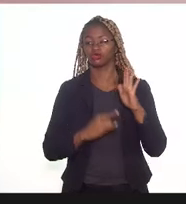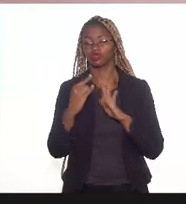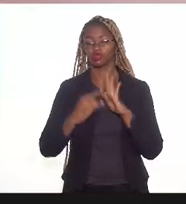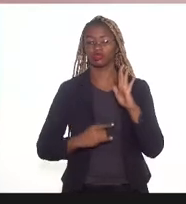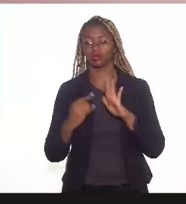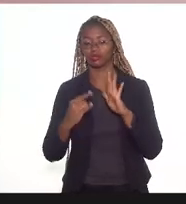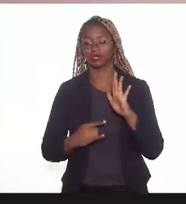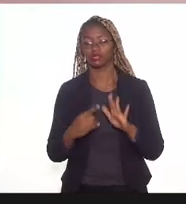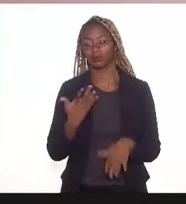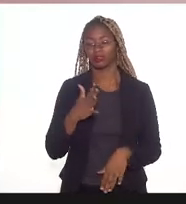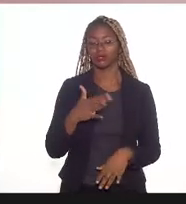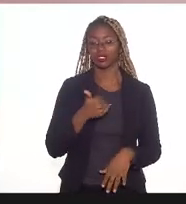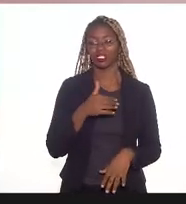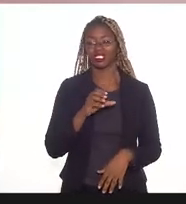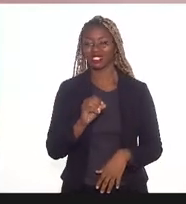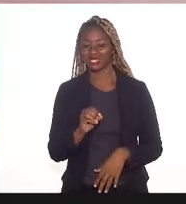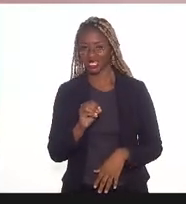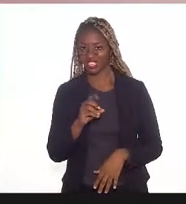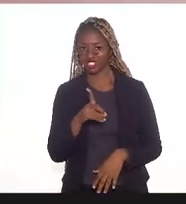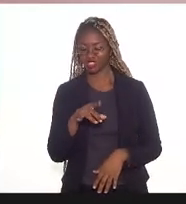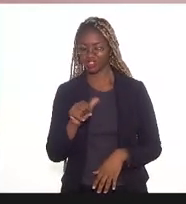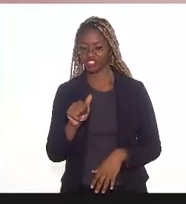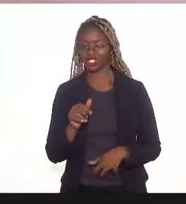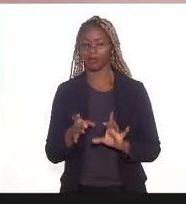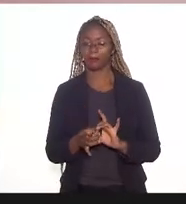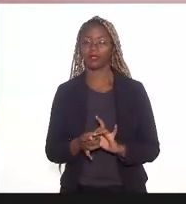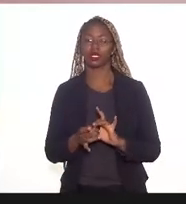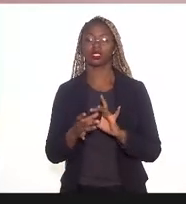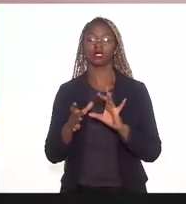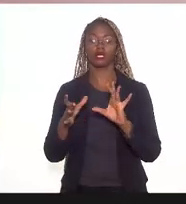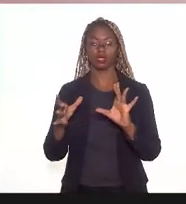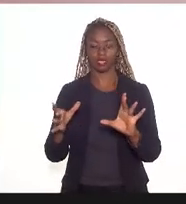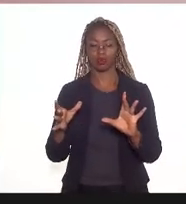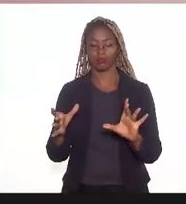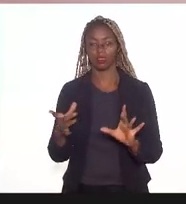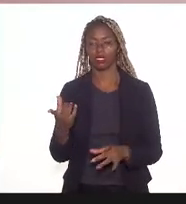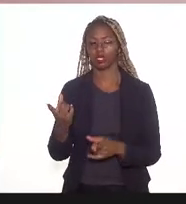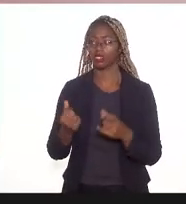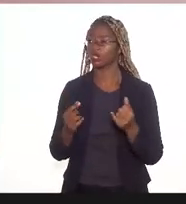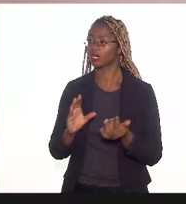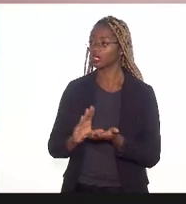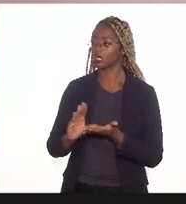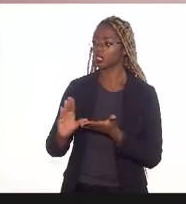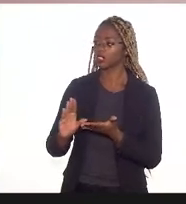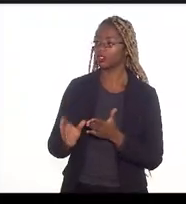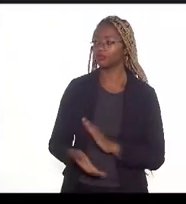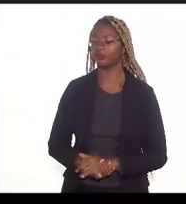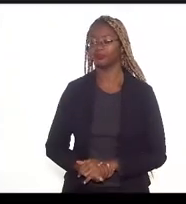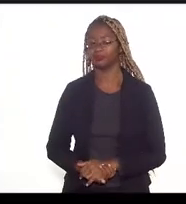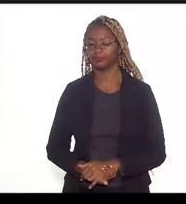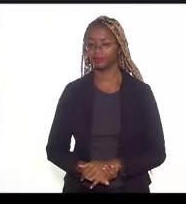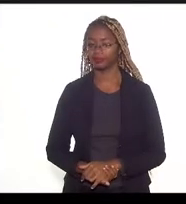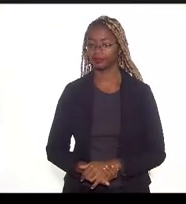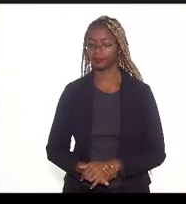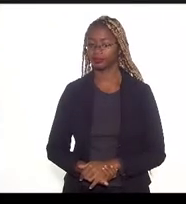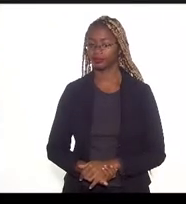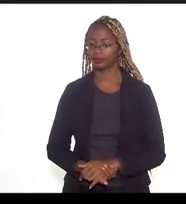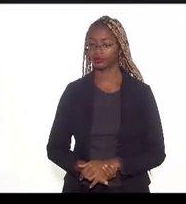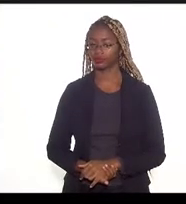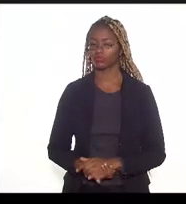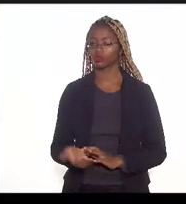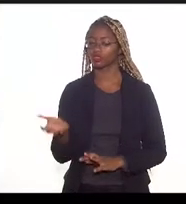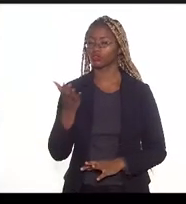gente está prevendo aí 10 dias úteis para a liberação do recurso para o nosso cliente. Eu gostaria de fazer